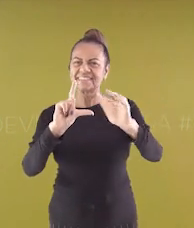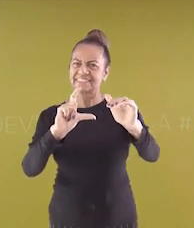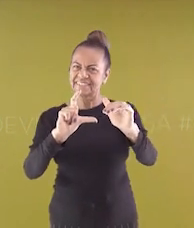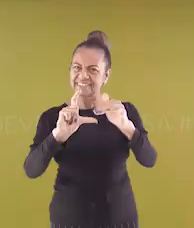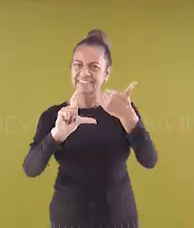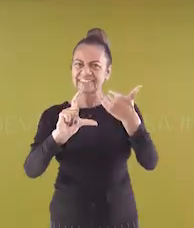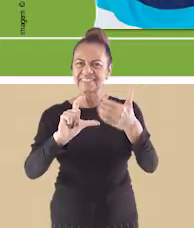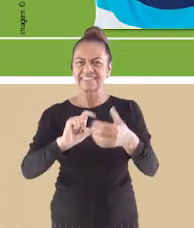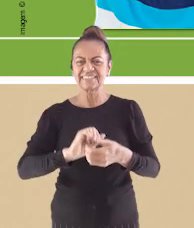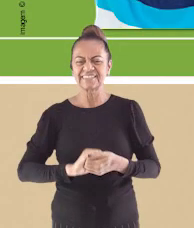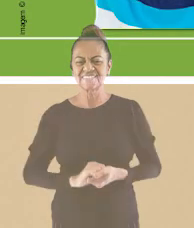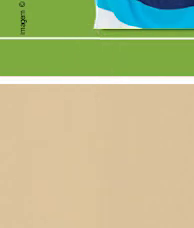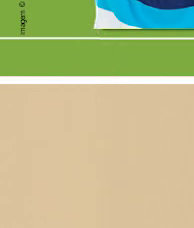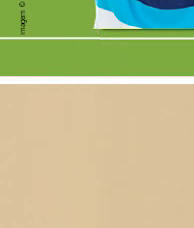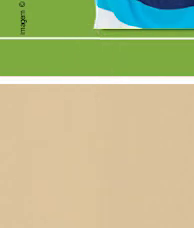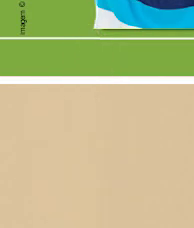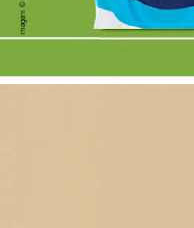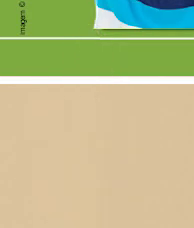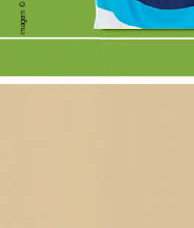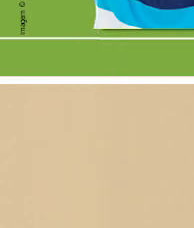pouquinho.